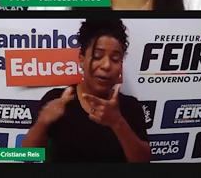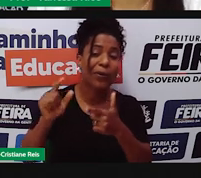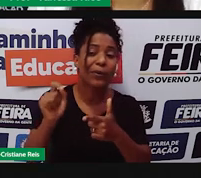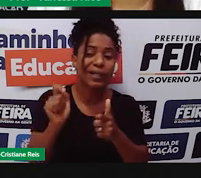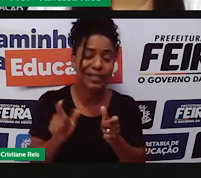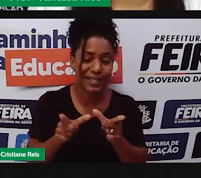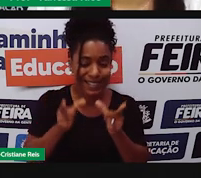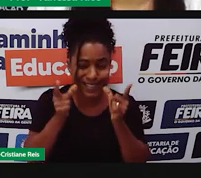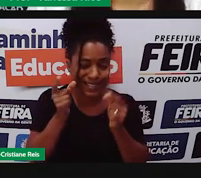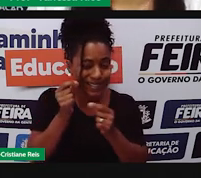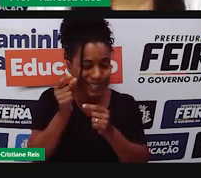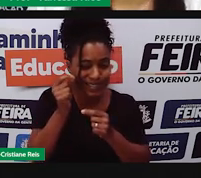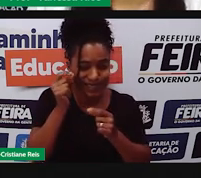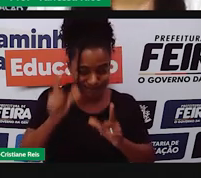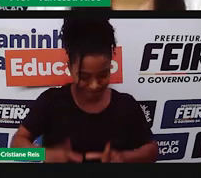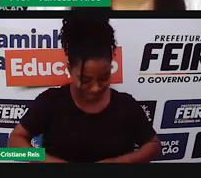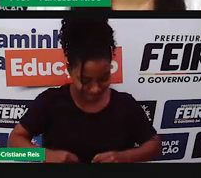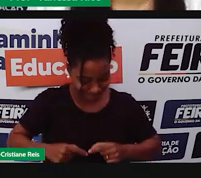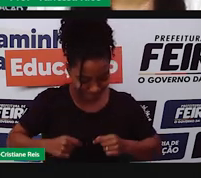pele.